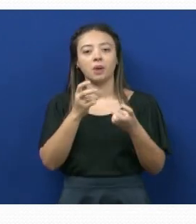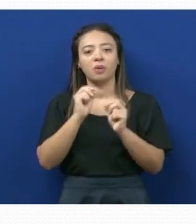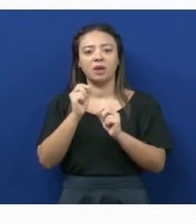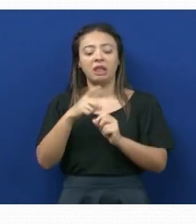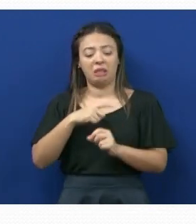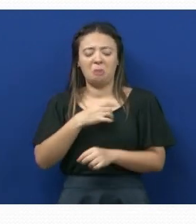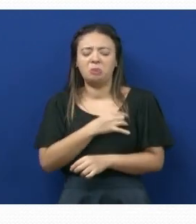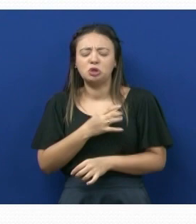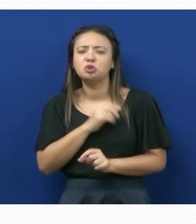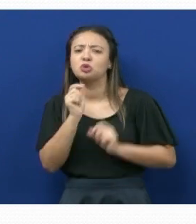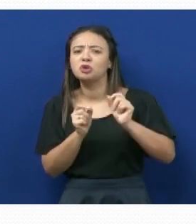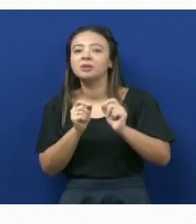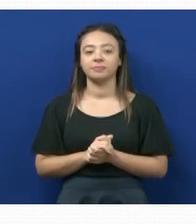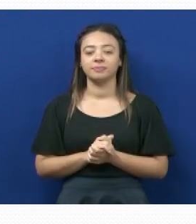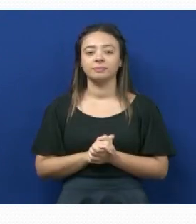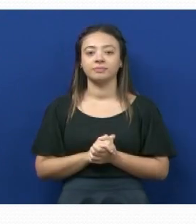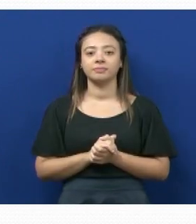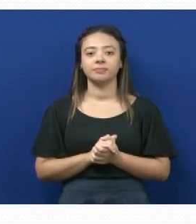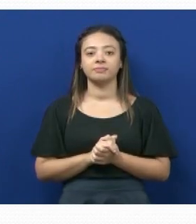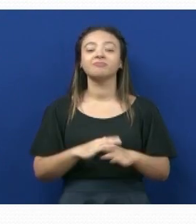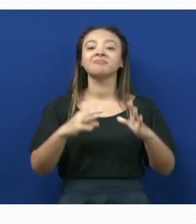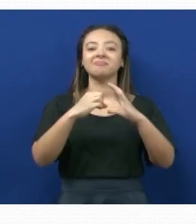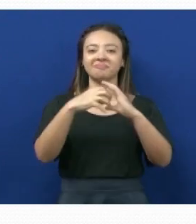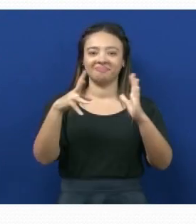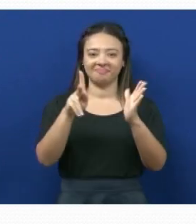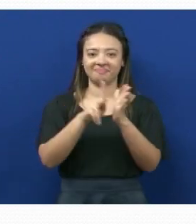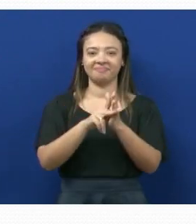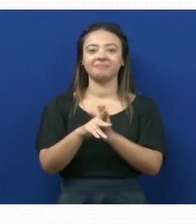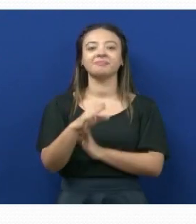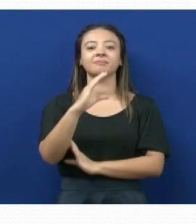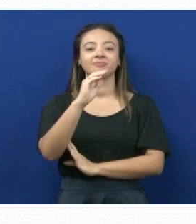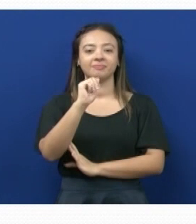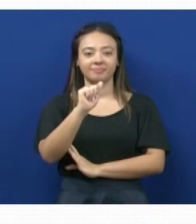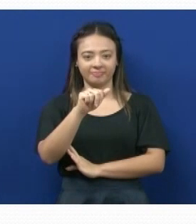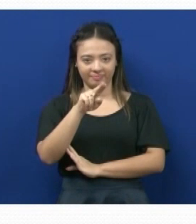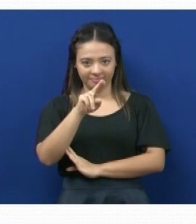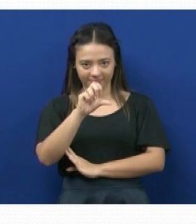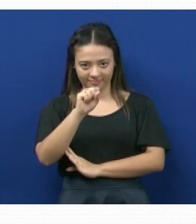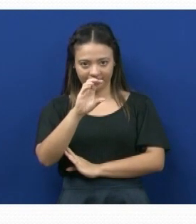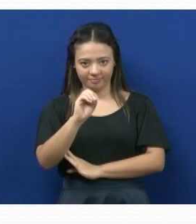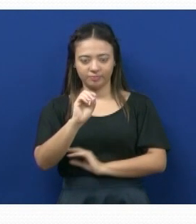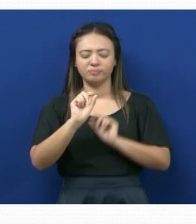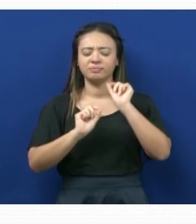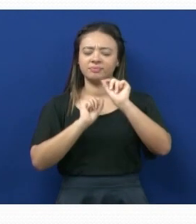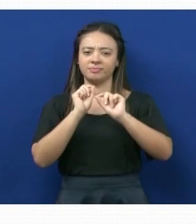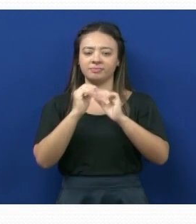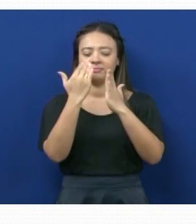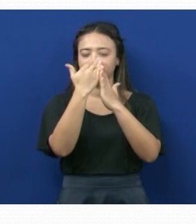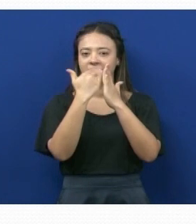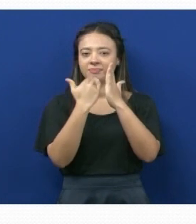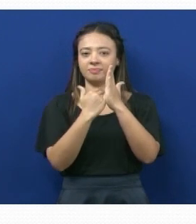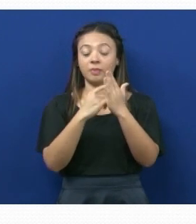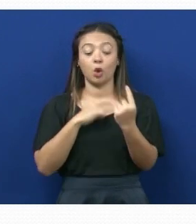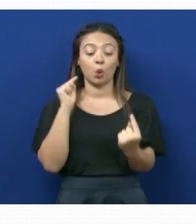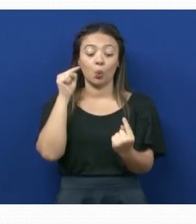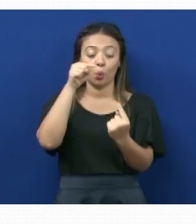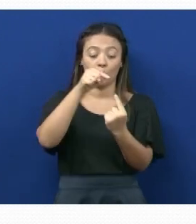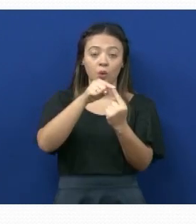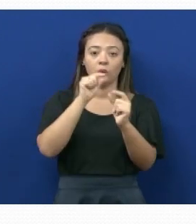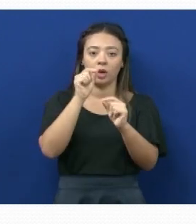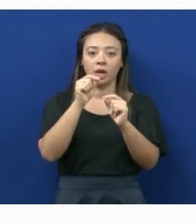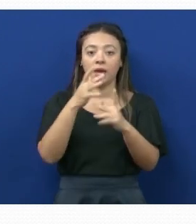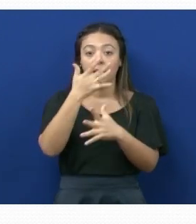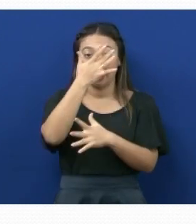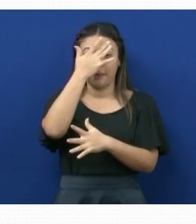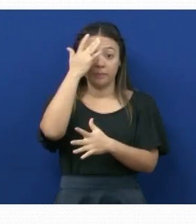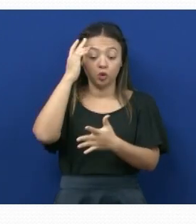de gente vivo. Olha só. As características do causo são essas. Seu maior objetivo é prender a